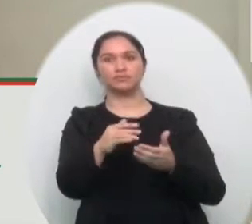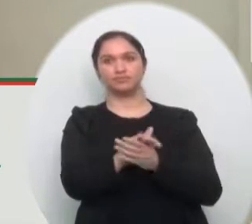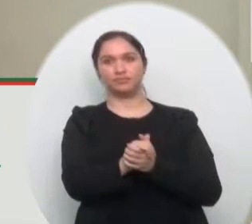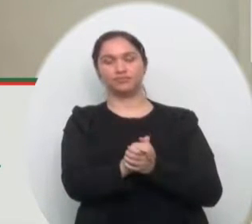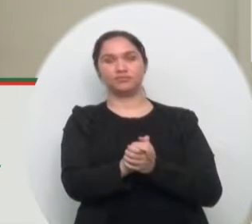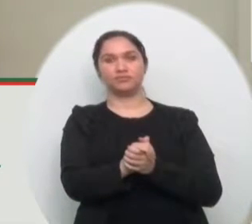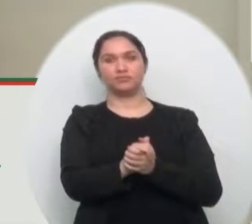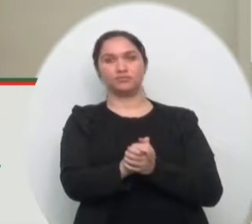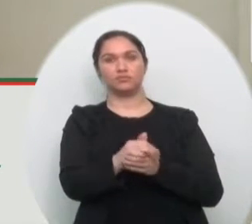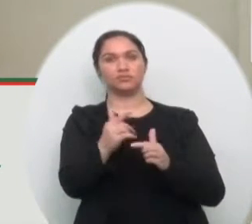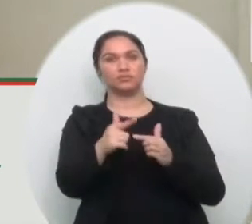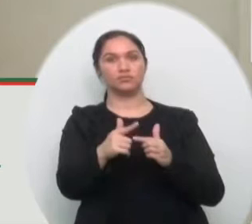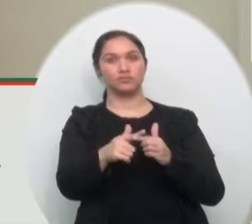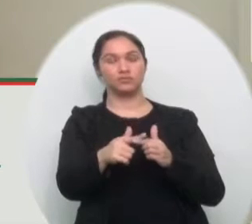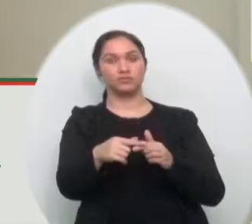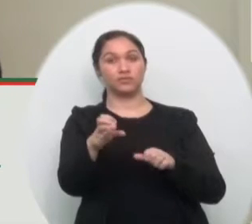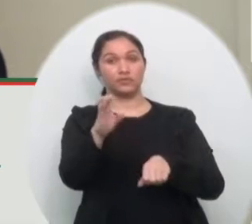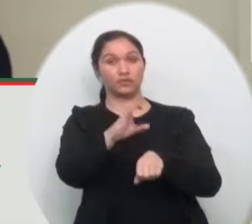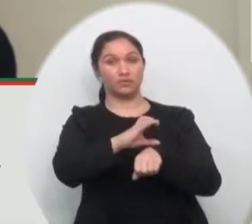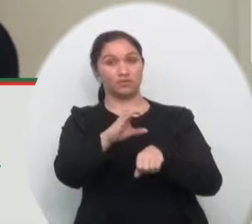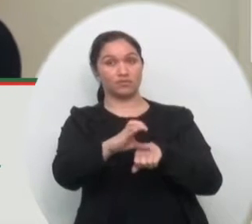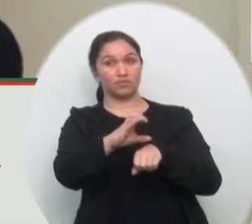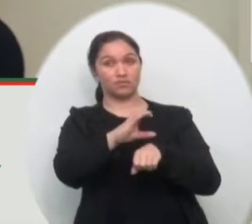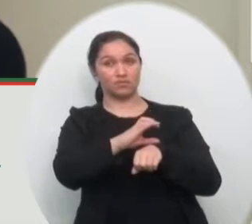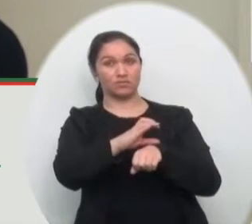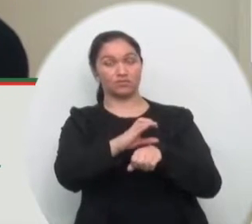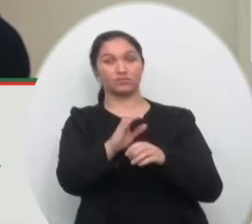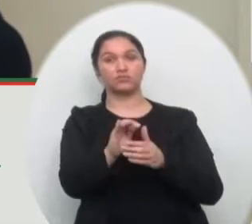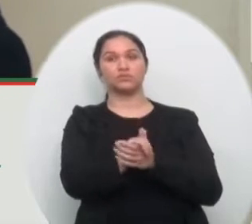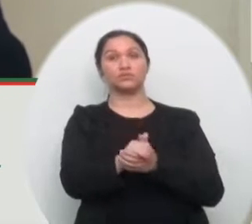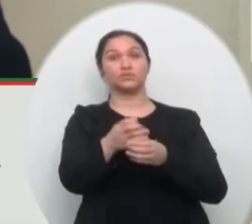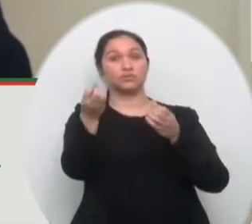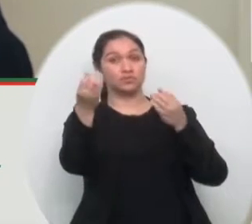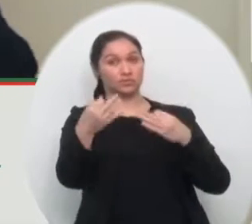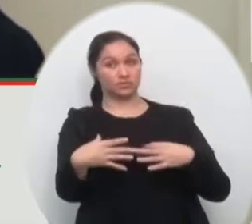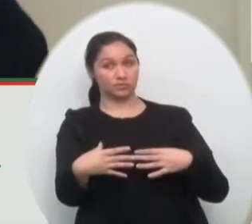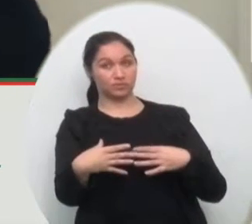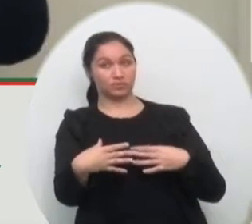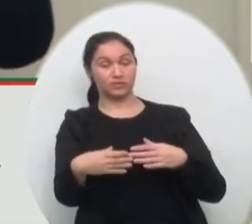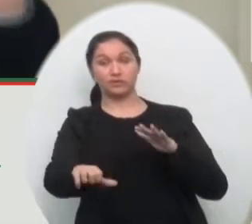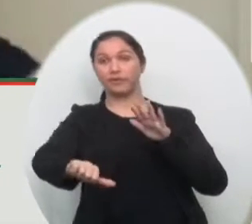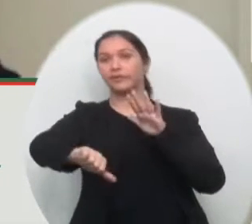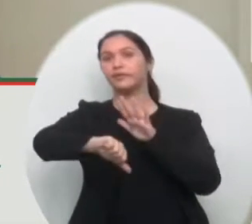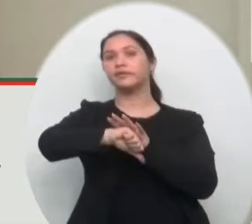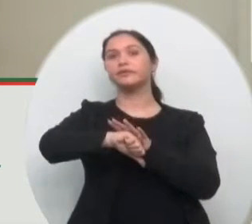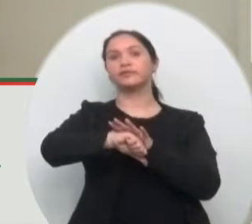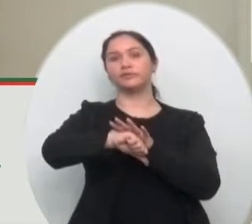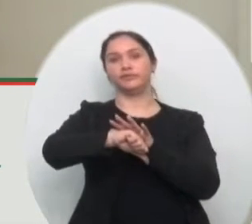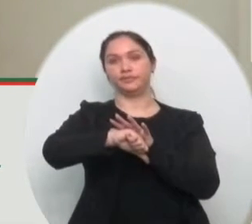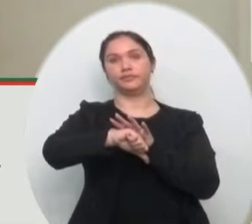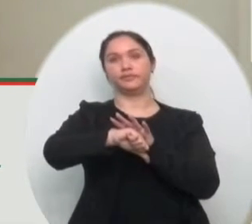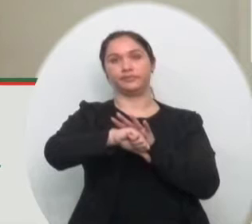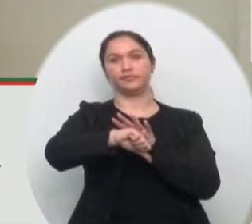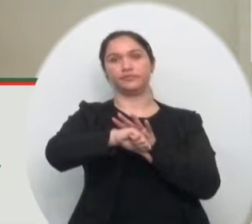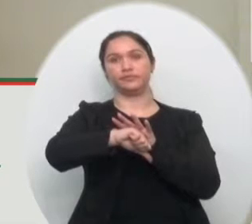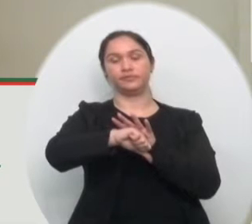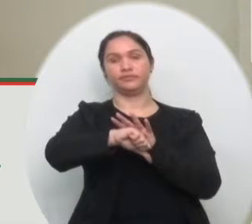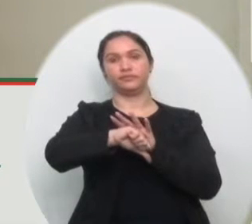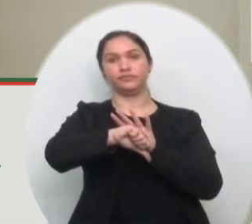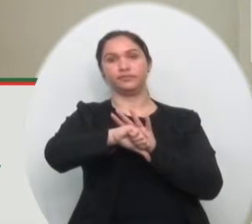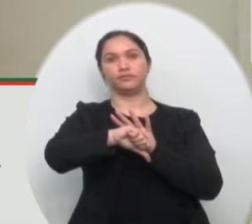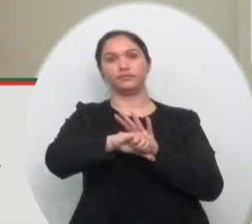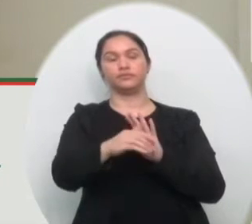estou enganado, ele trata de assuntos e diz que isso aqui é crime, esse tipo de postagem, esse tipo de incentivo, é